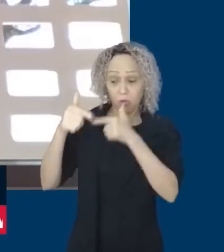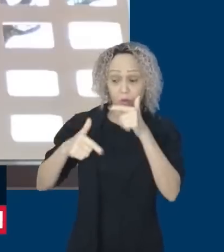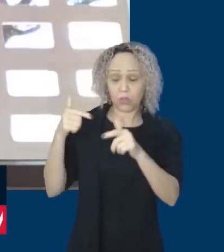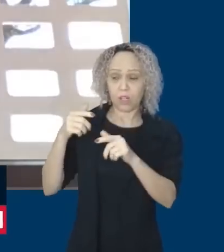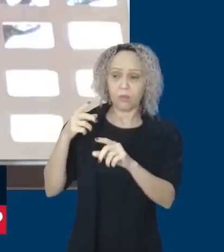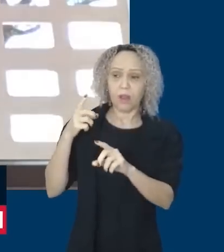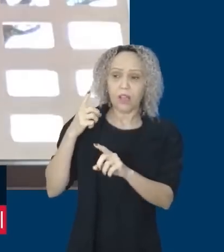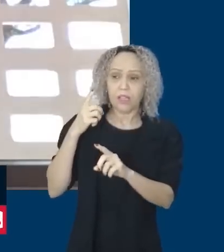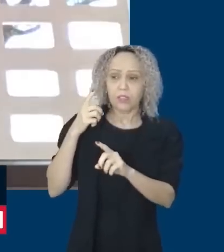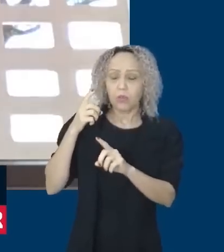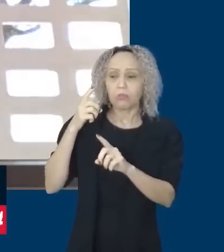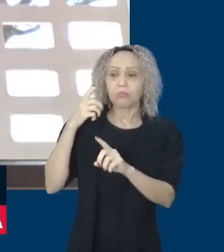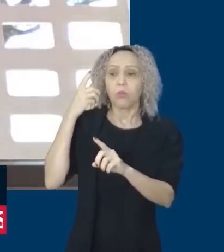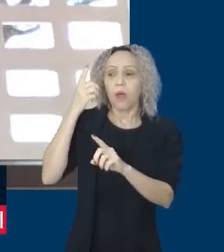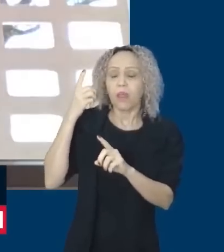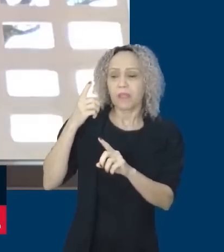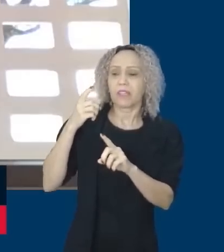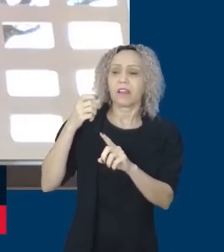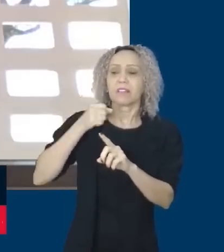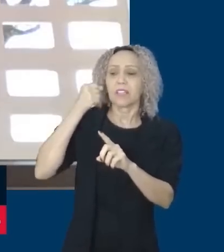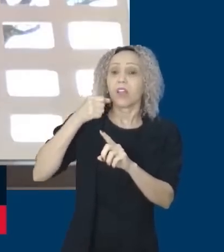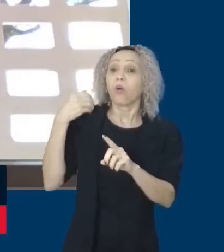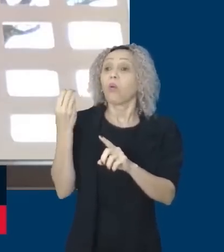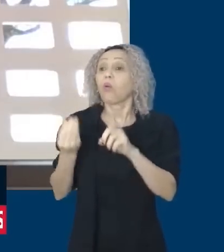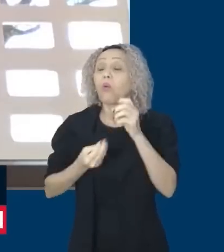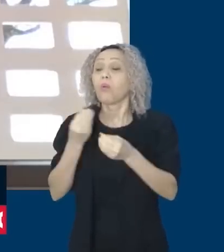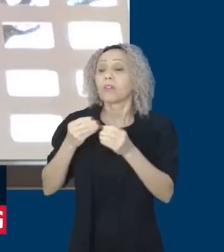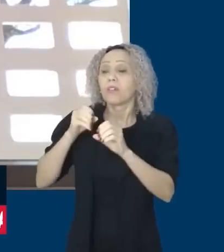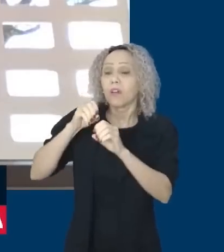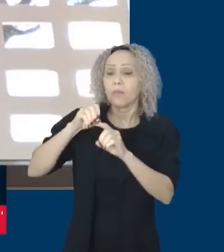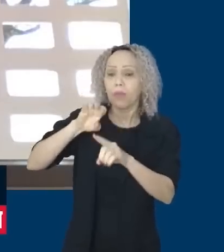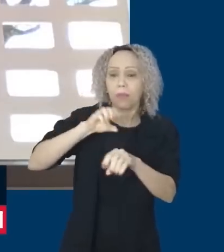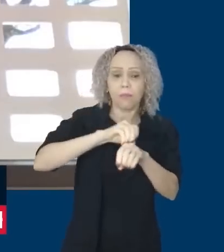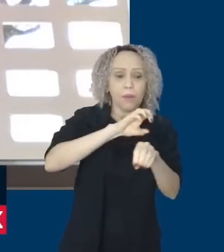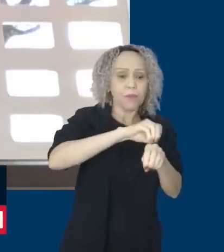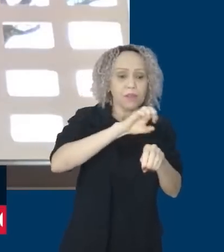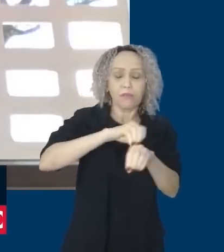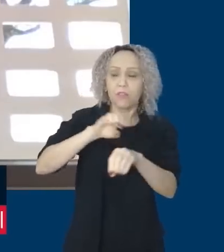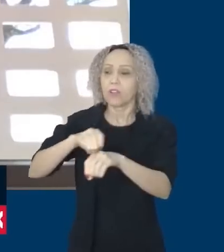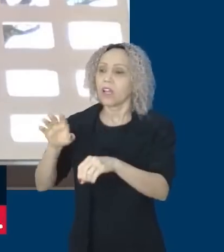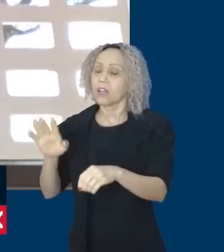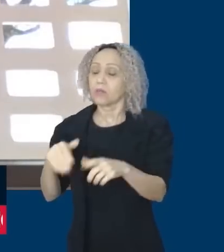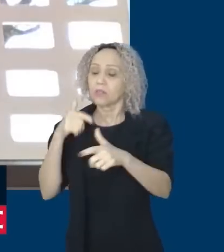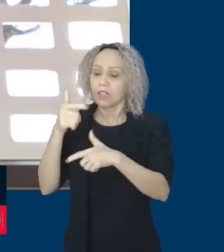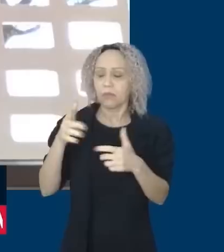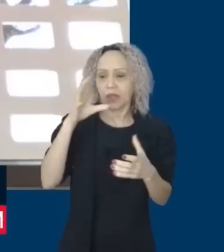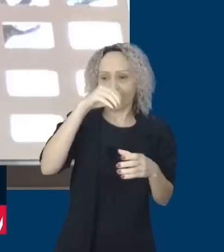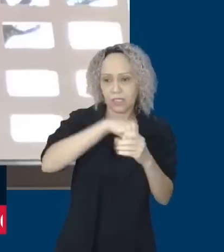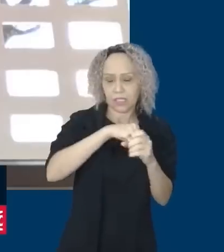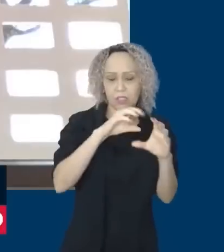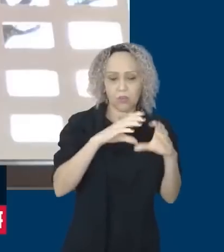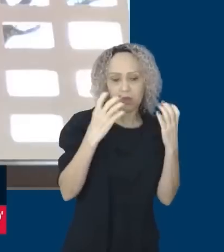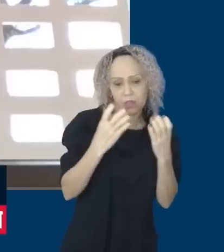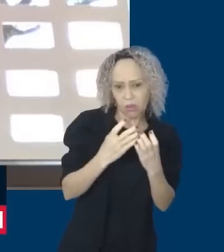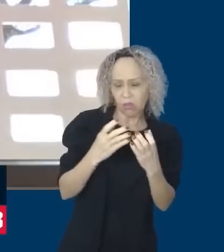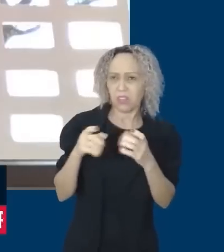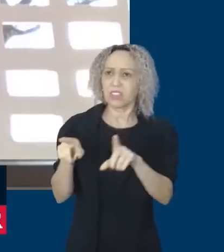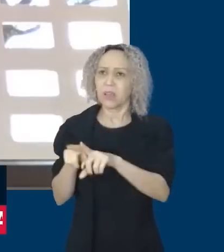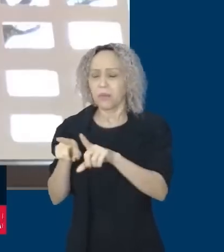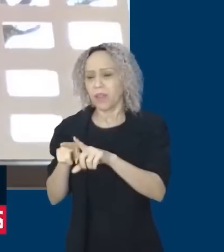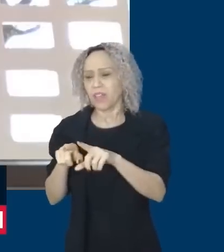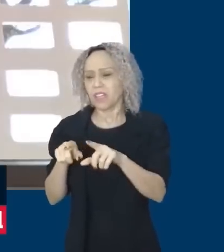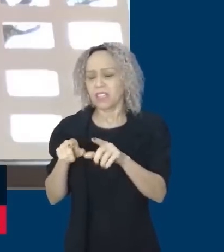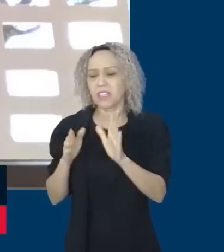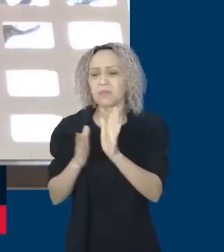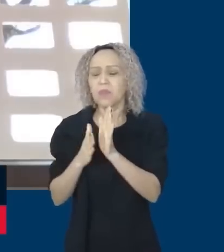só o trabalho legislativo, o trabalho nas comissões, o trabalho ali de fazer projeto de lei, proposituras,